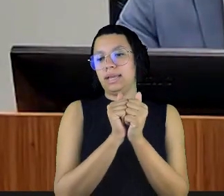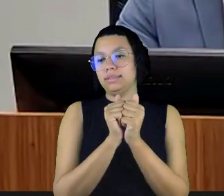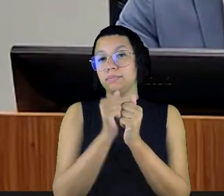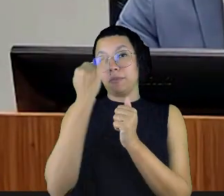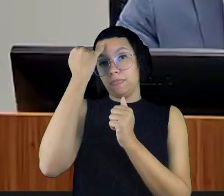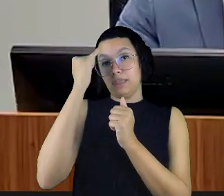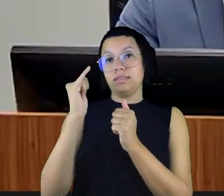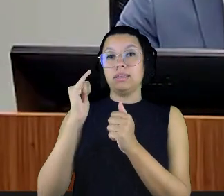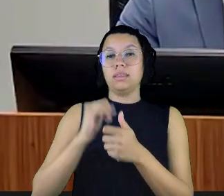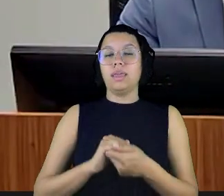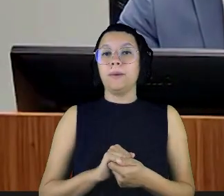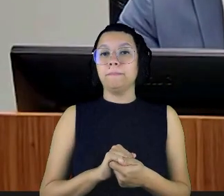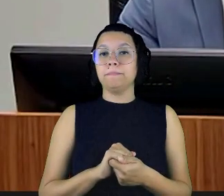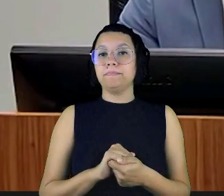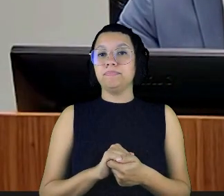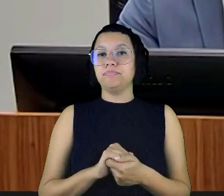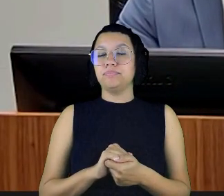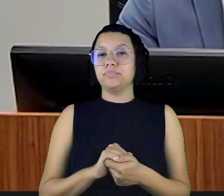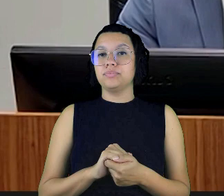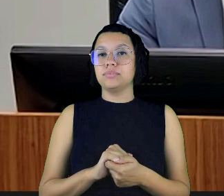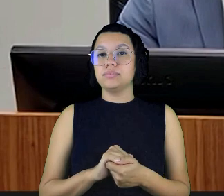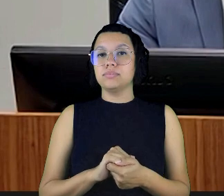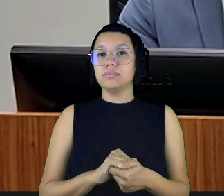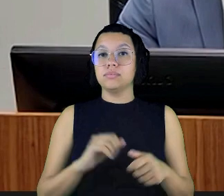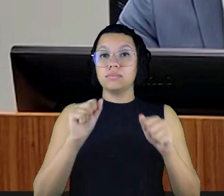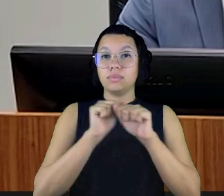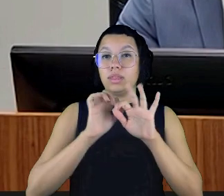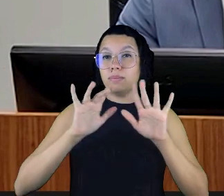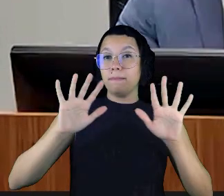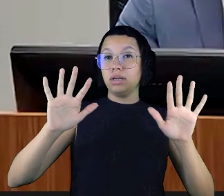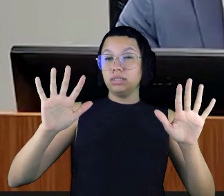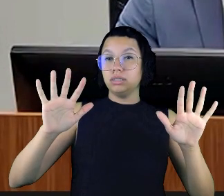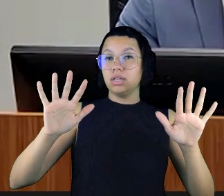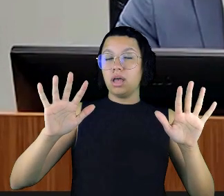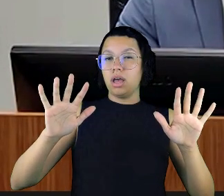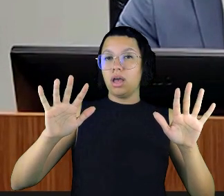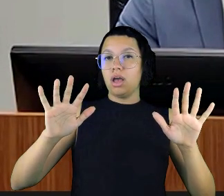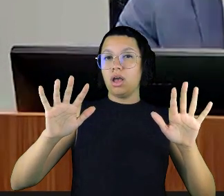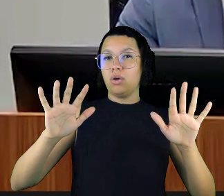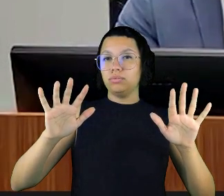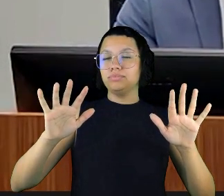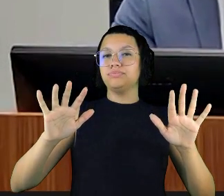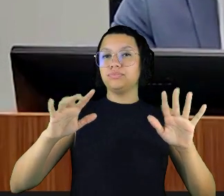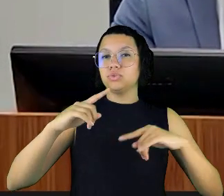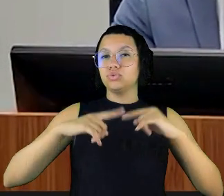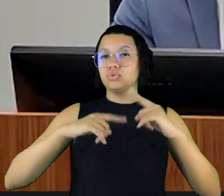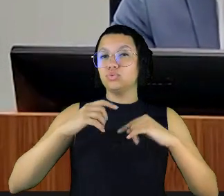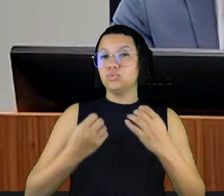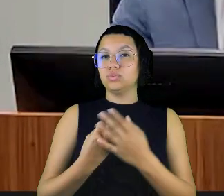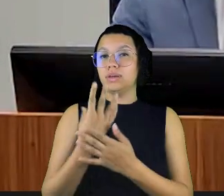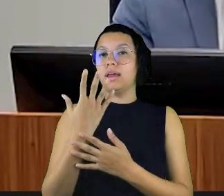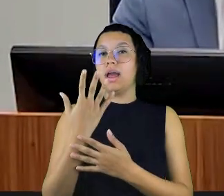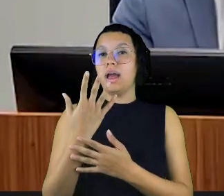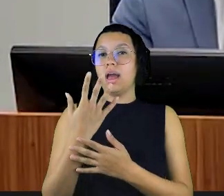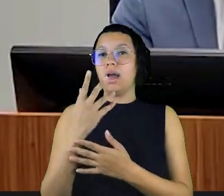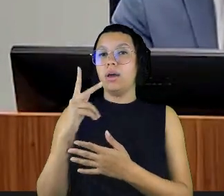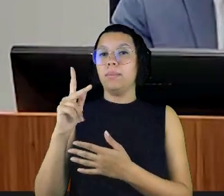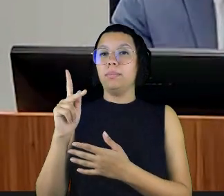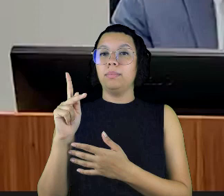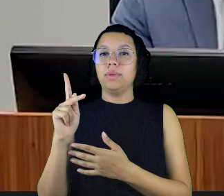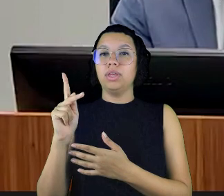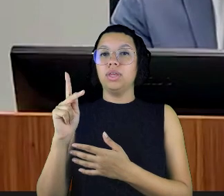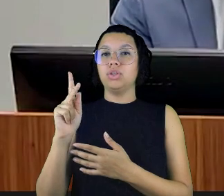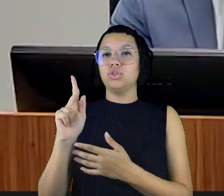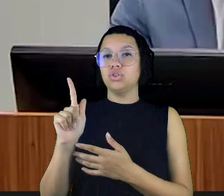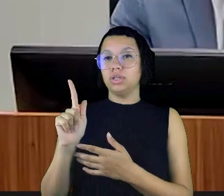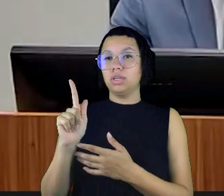de expansão dos recursos produzidos pela PGFN para as